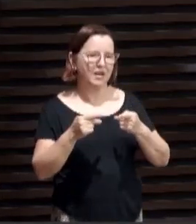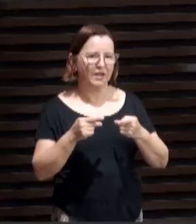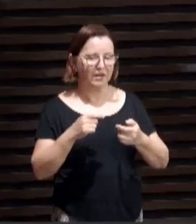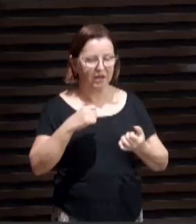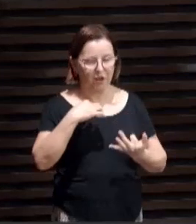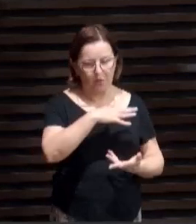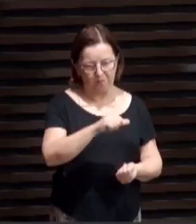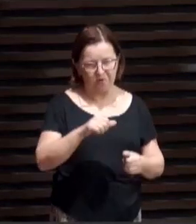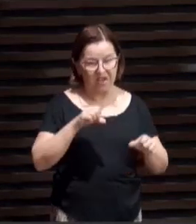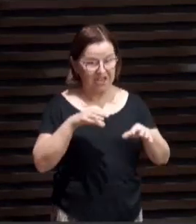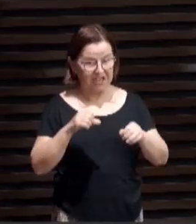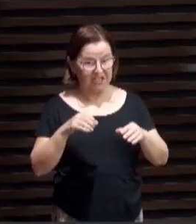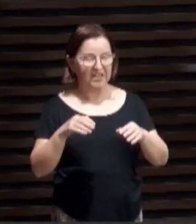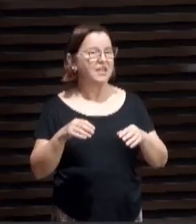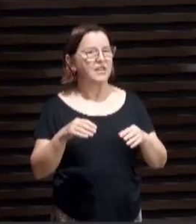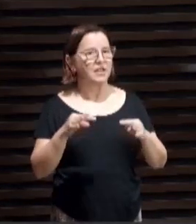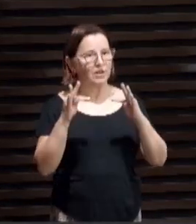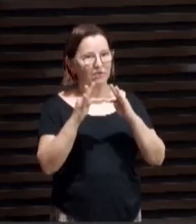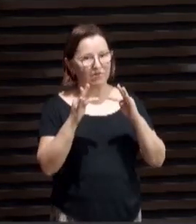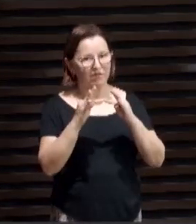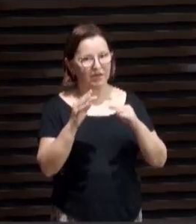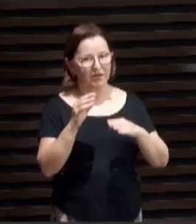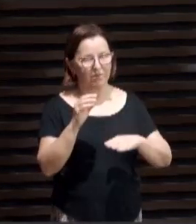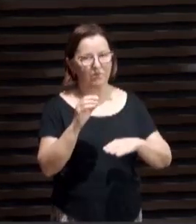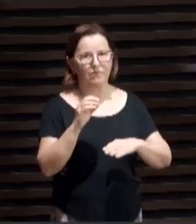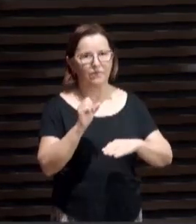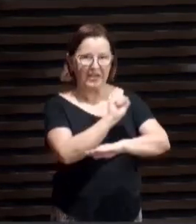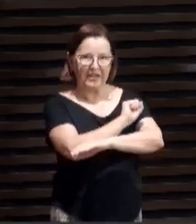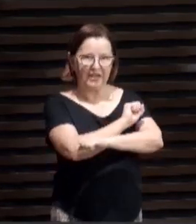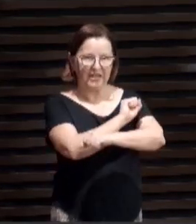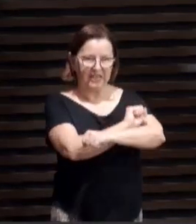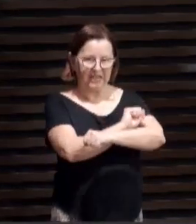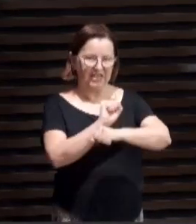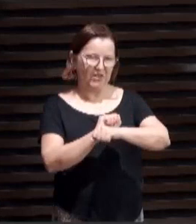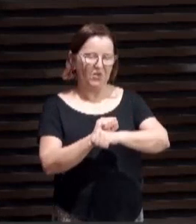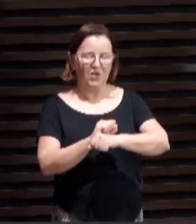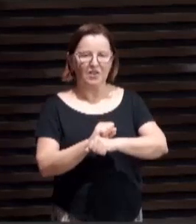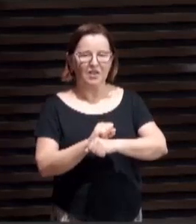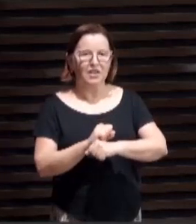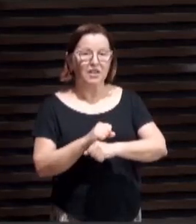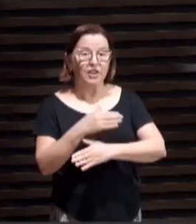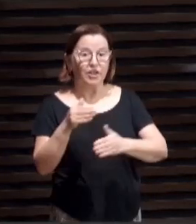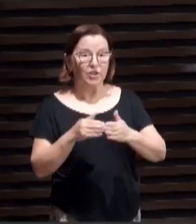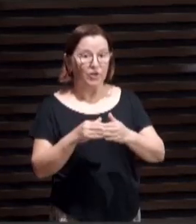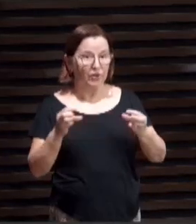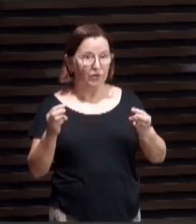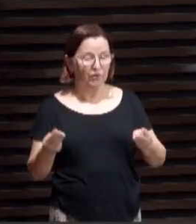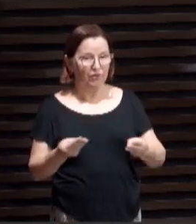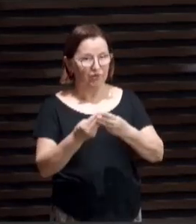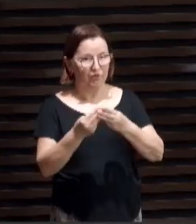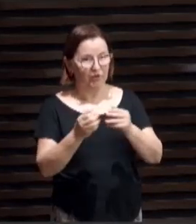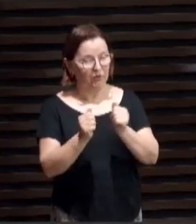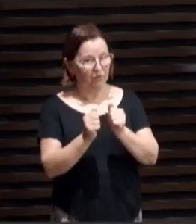nas sinagogas como no templo, onde todos os judeus se reúnem, e nada disse em oculto. Por